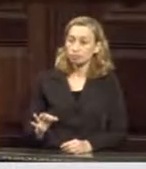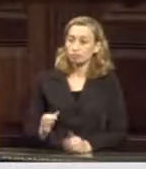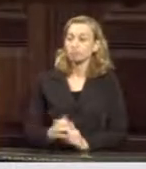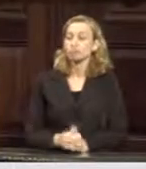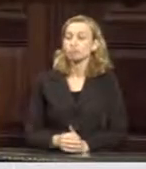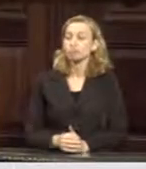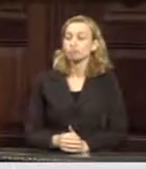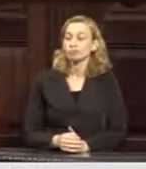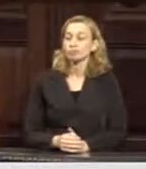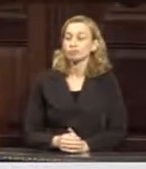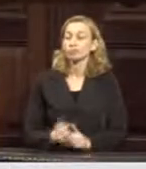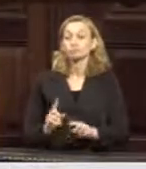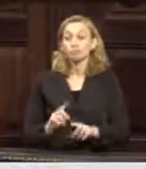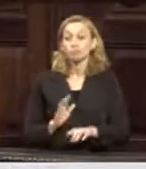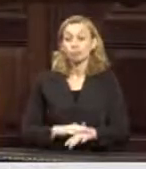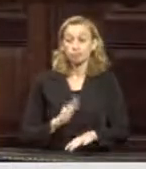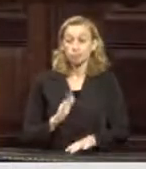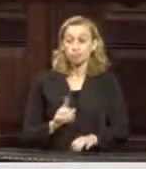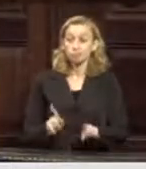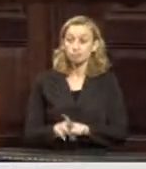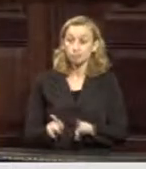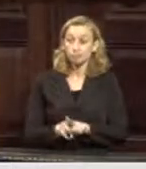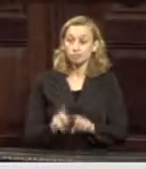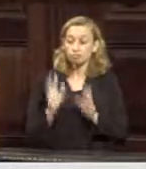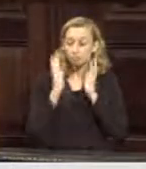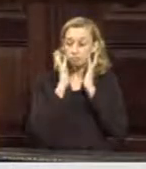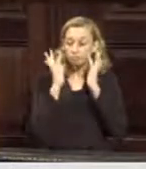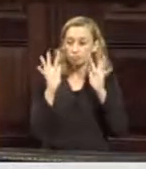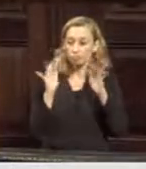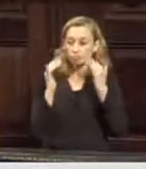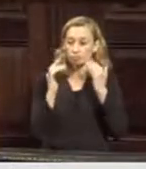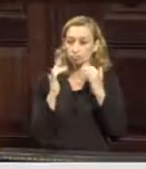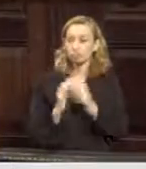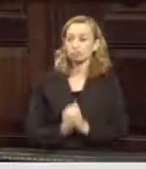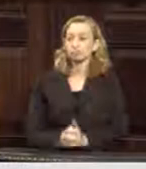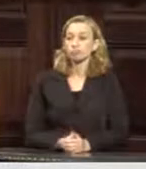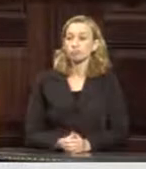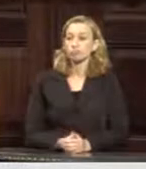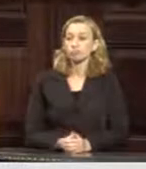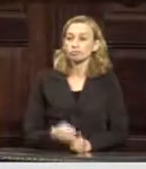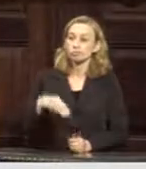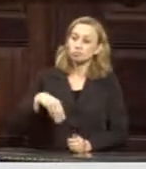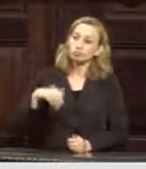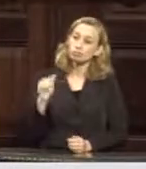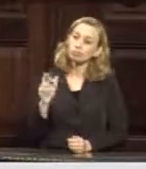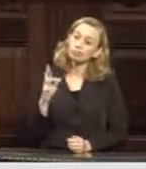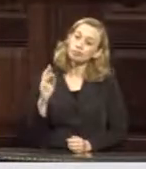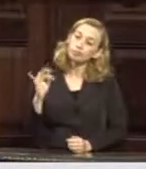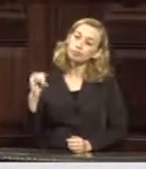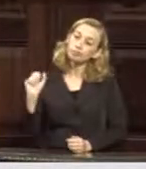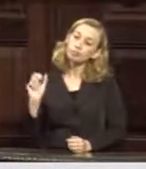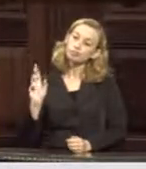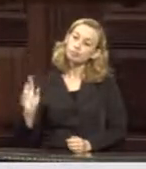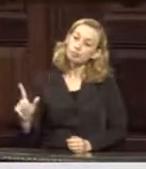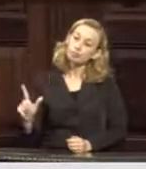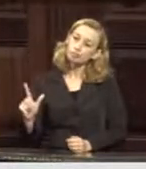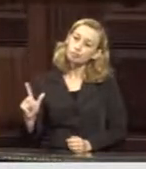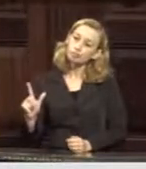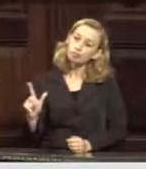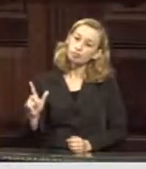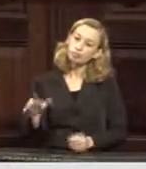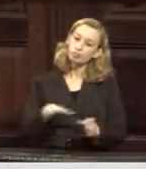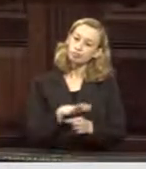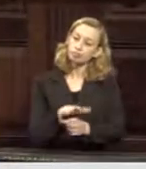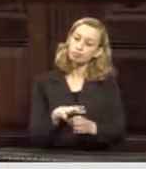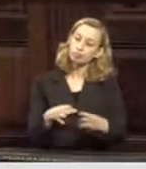investimento. Mais ainda, nos chama a atenção, e aqui eu me baseio em material produzido pela assessoria da Comissão de Educação, pela